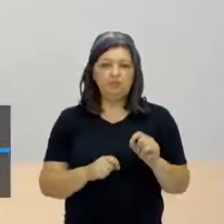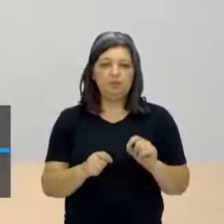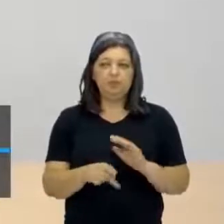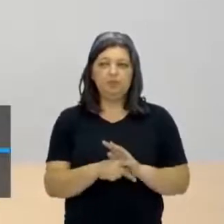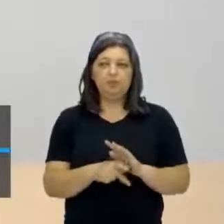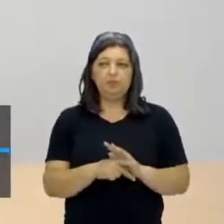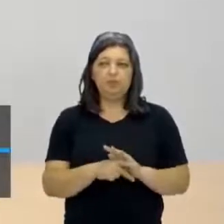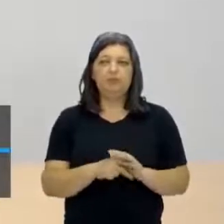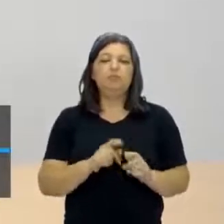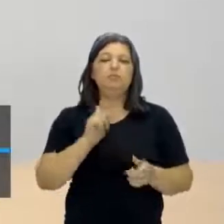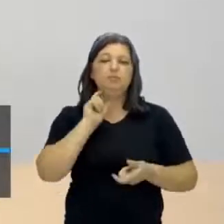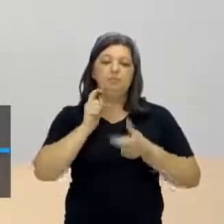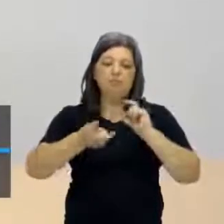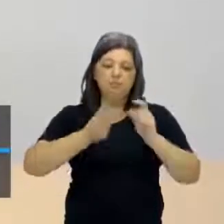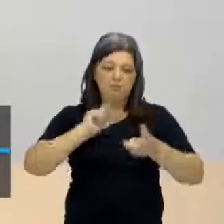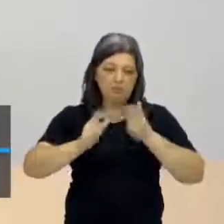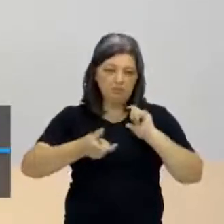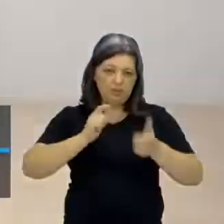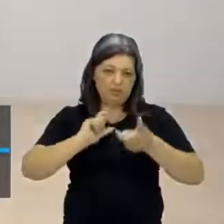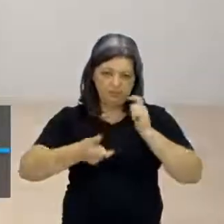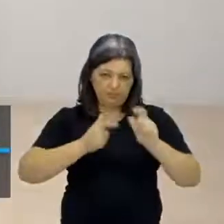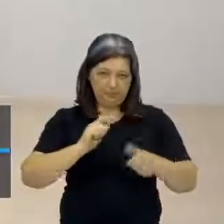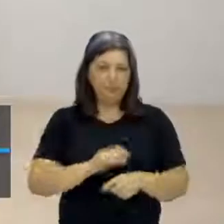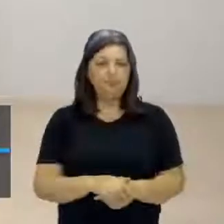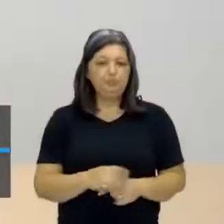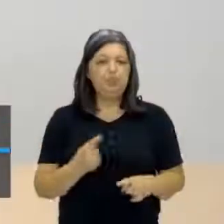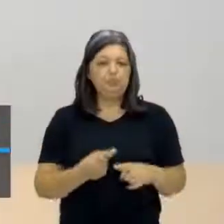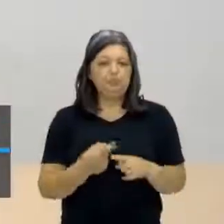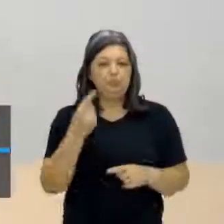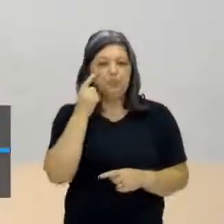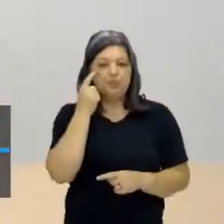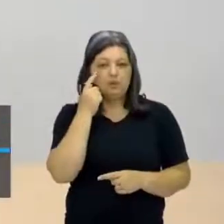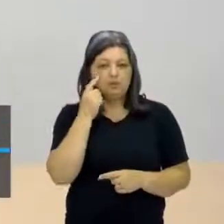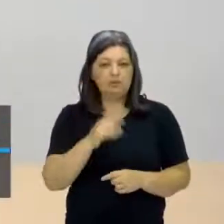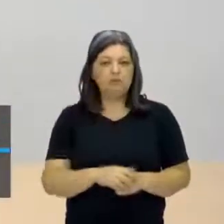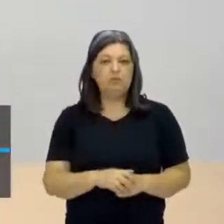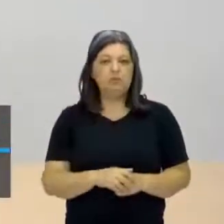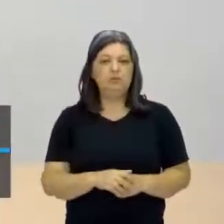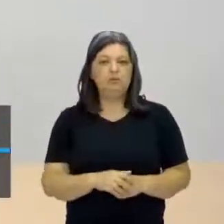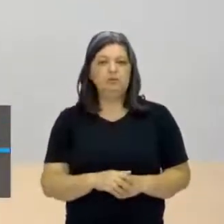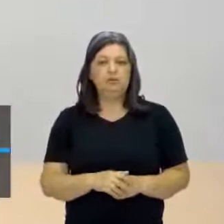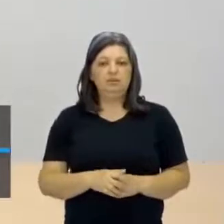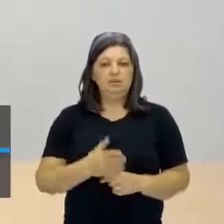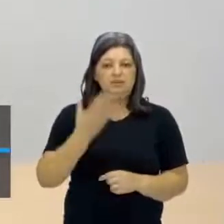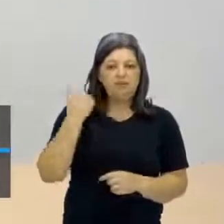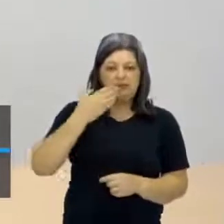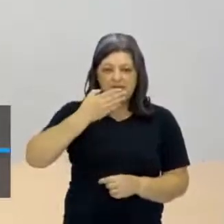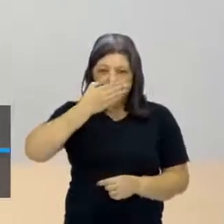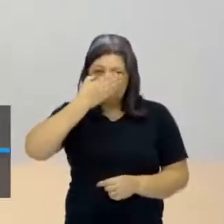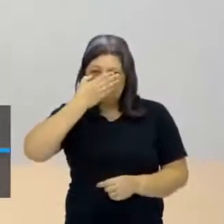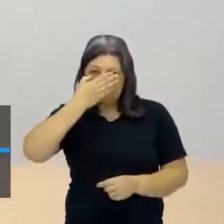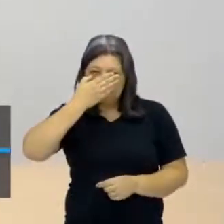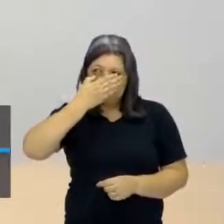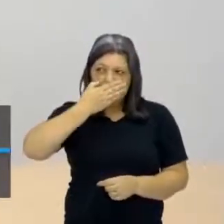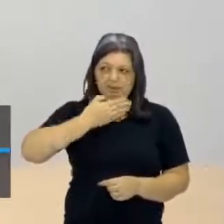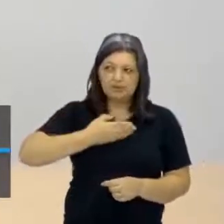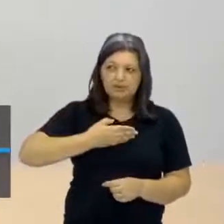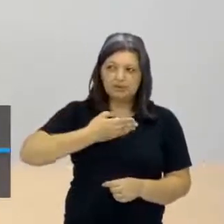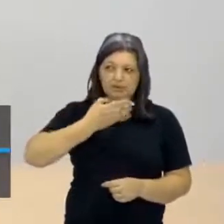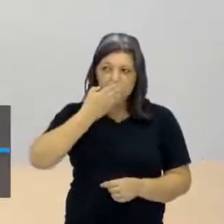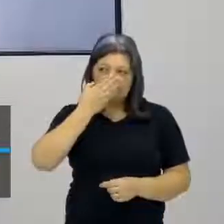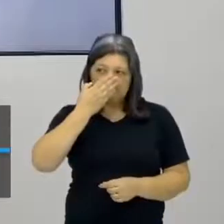tipo, tirando e colocando, assim, sabe? Isso. Eu pensei nisso agora. Tem um que é do Senhor Incrível ele agora. Tira e põe assim, ó, o